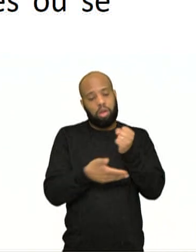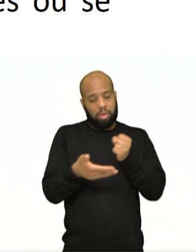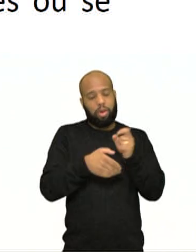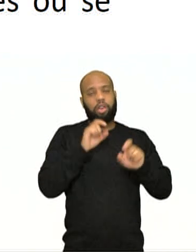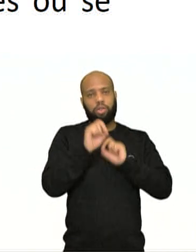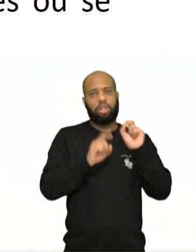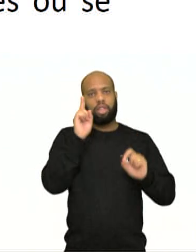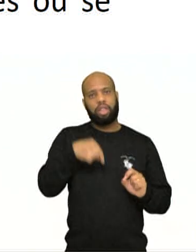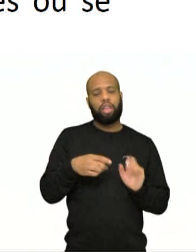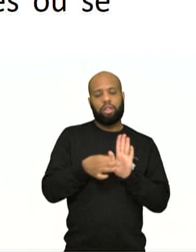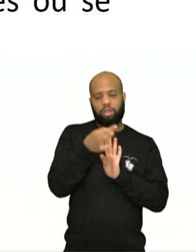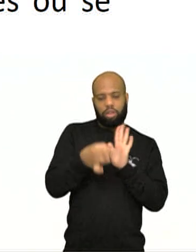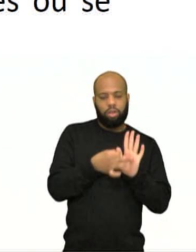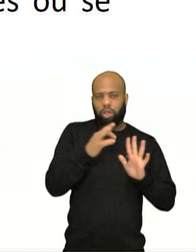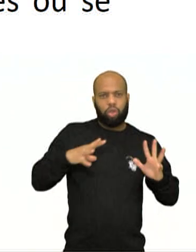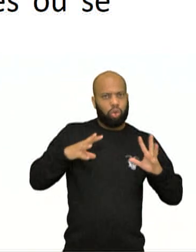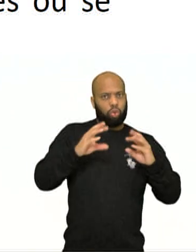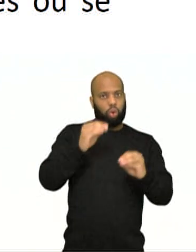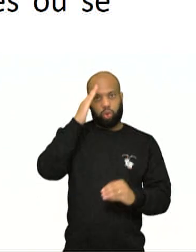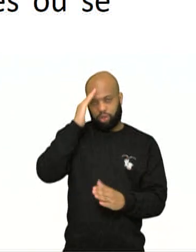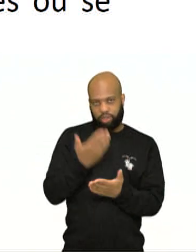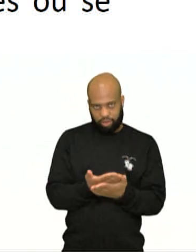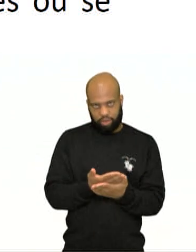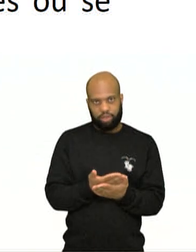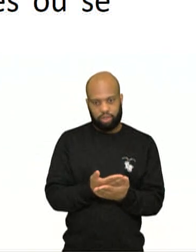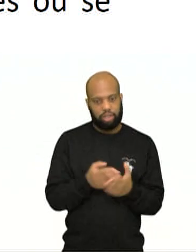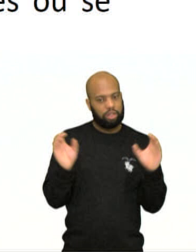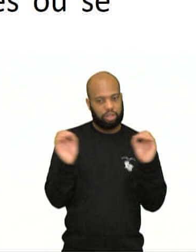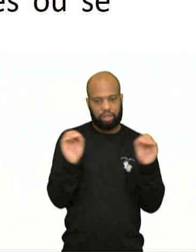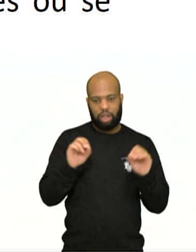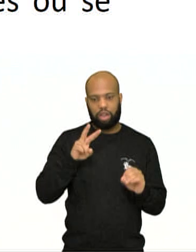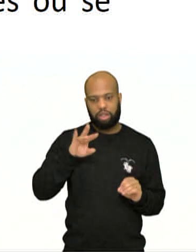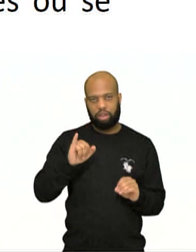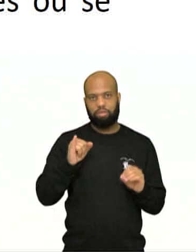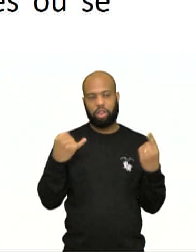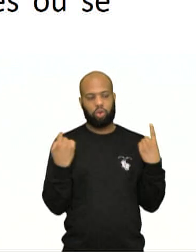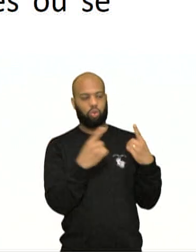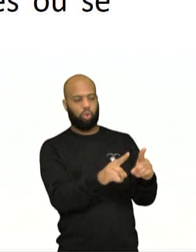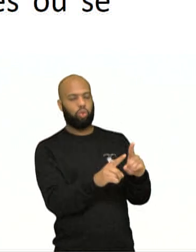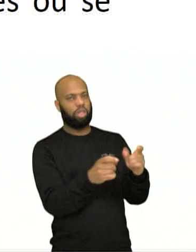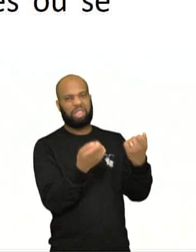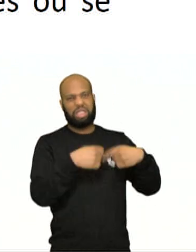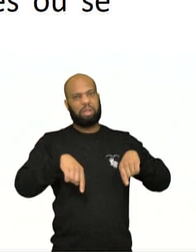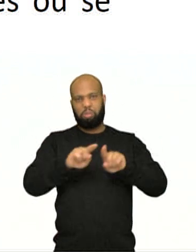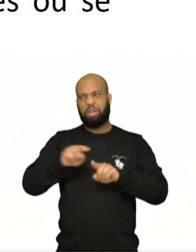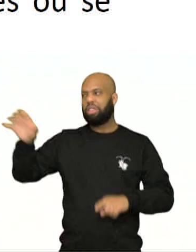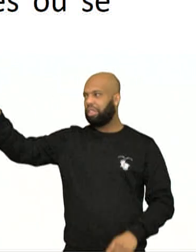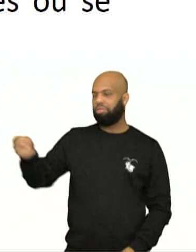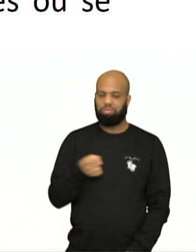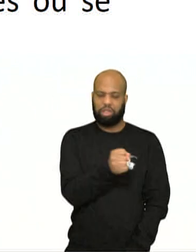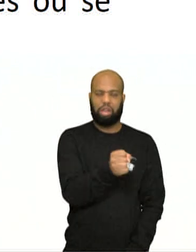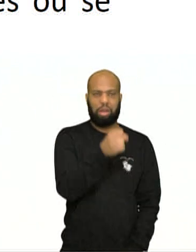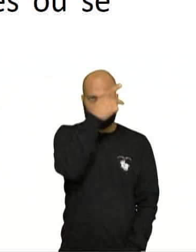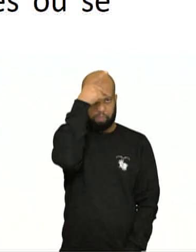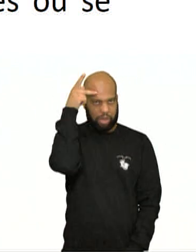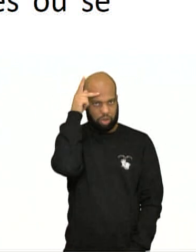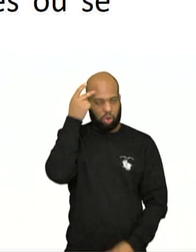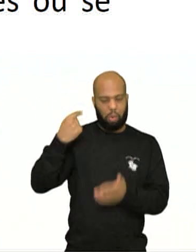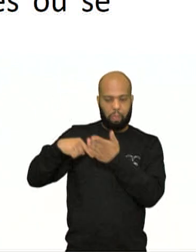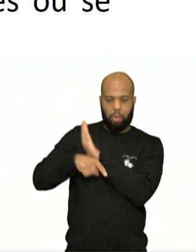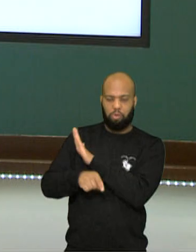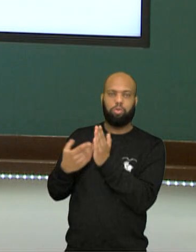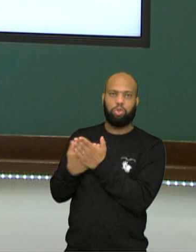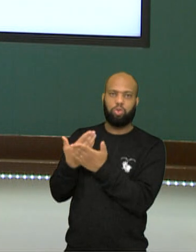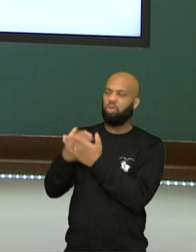aquele tipo de argumento em que todos acreditam, que ninguém vai contra, que não é necessário trazer um especialista, pois a maioria da